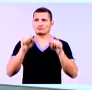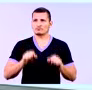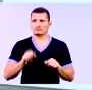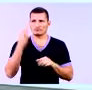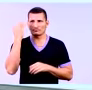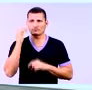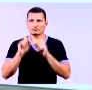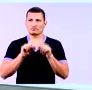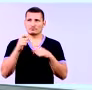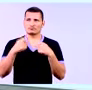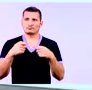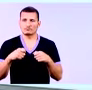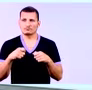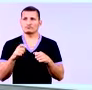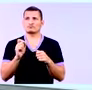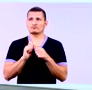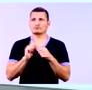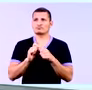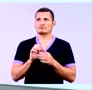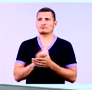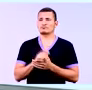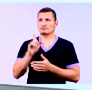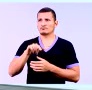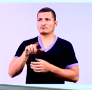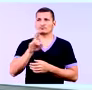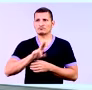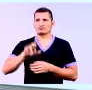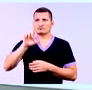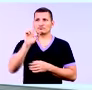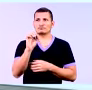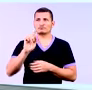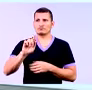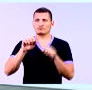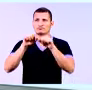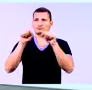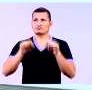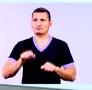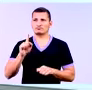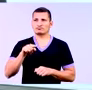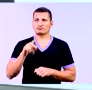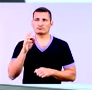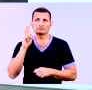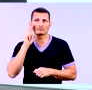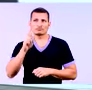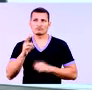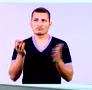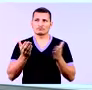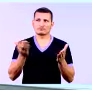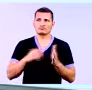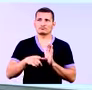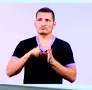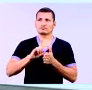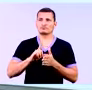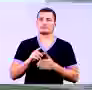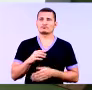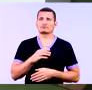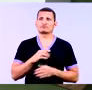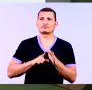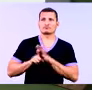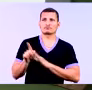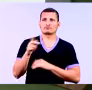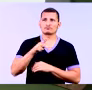sabe o que precisa ser refeito? Através do log do sistema. E é isso que nós veremos agora. Mas antes disso, eu gostaria de perguntar para a professora